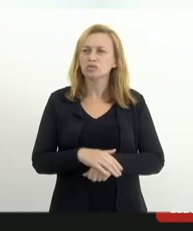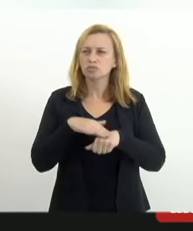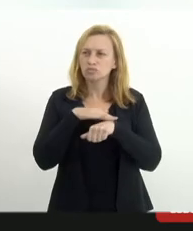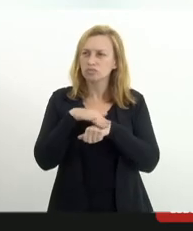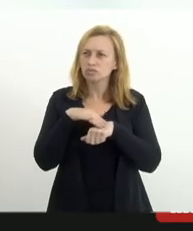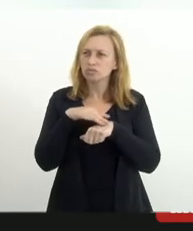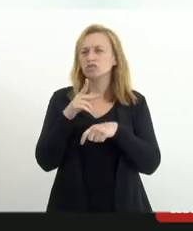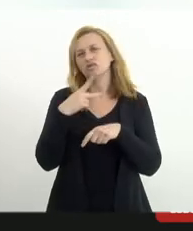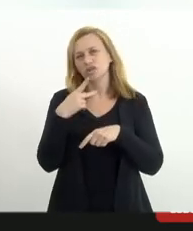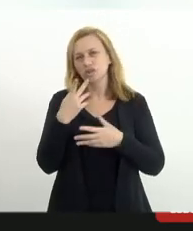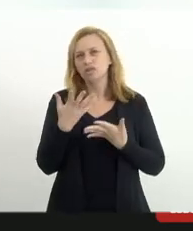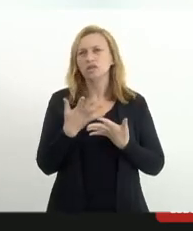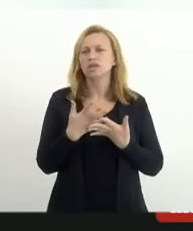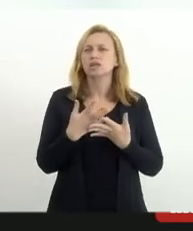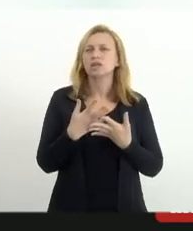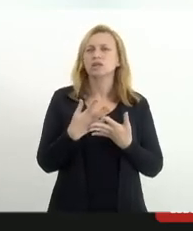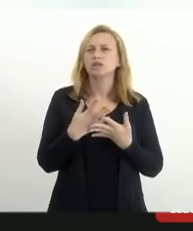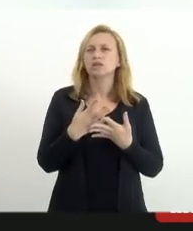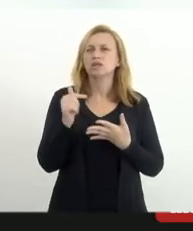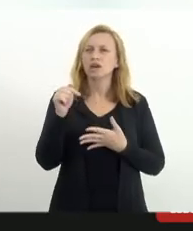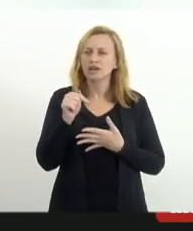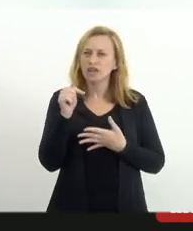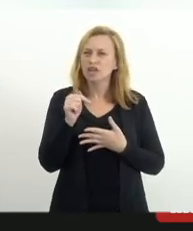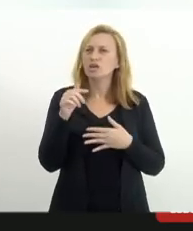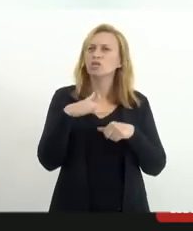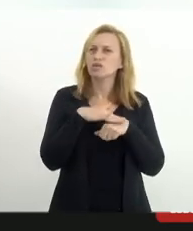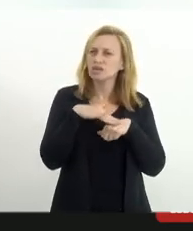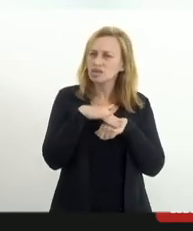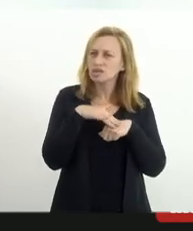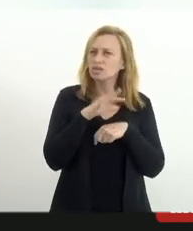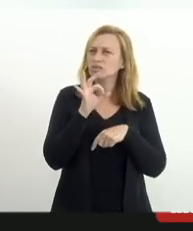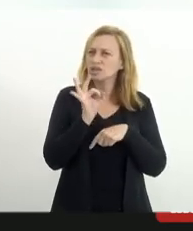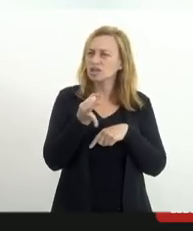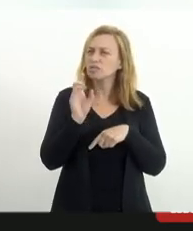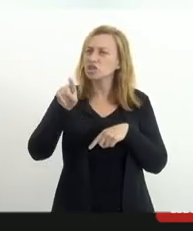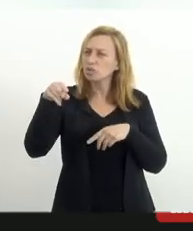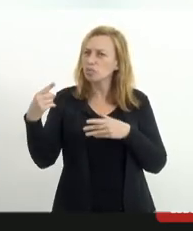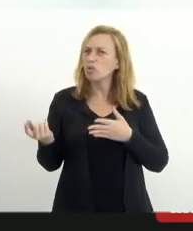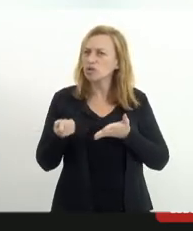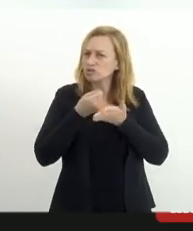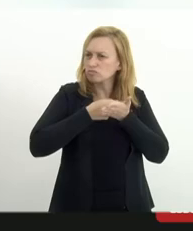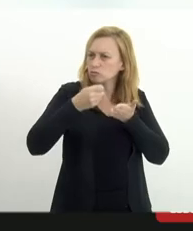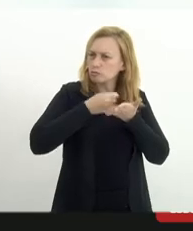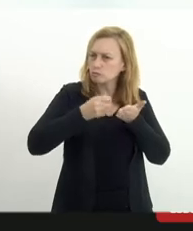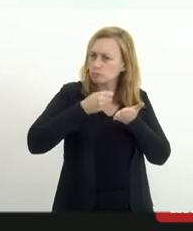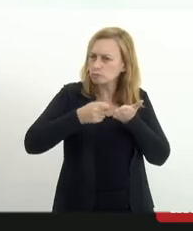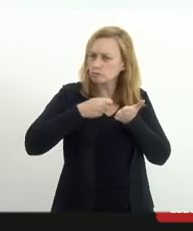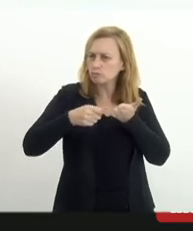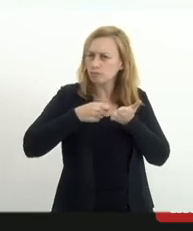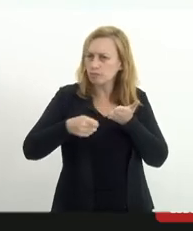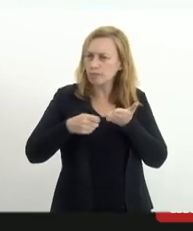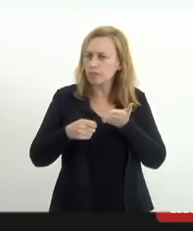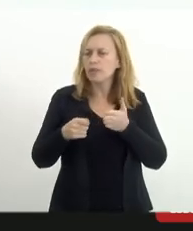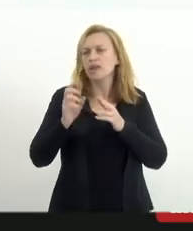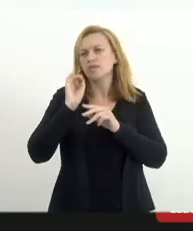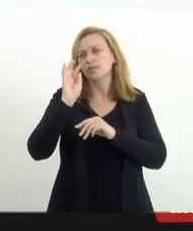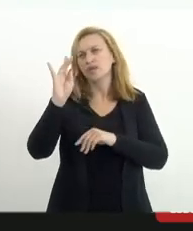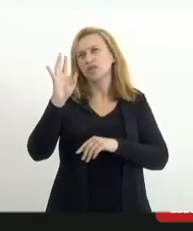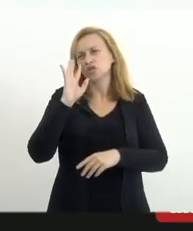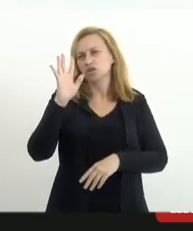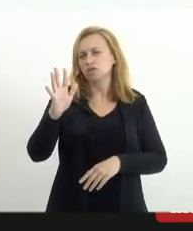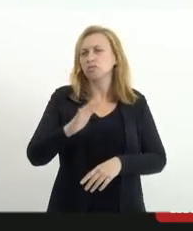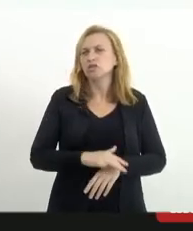fizemos, aqui verbalmente, depois botando um papel por escrito, imaginamos